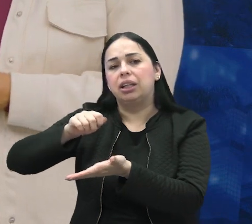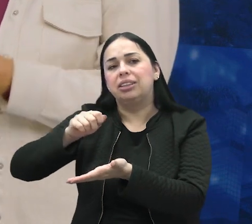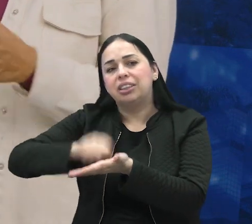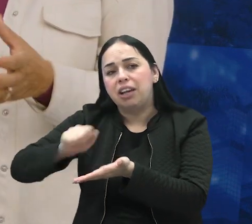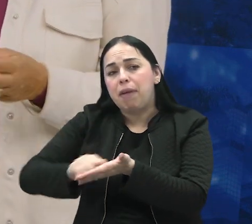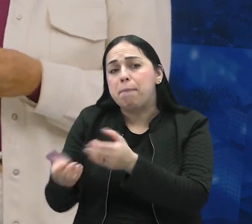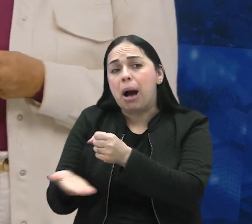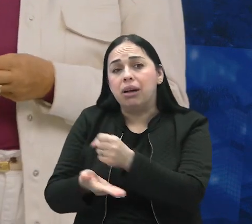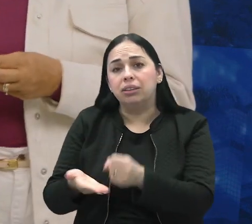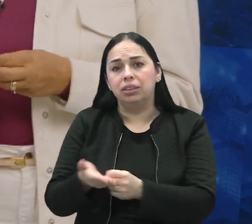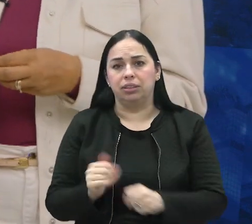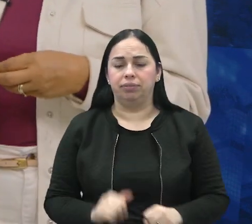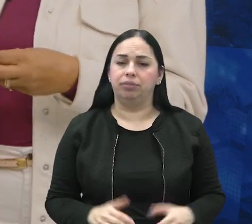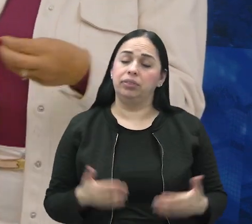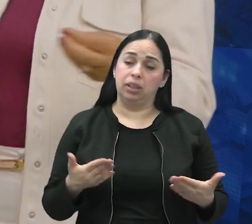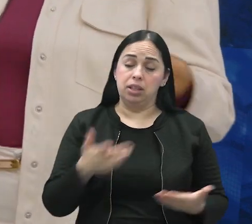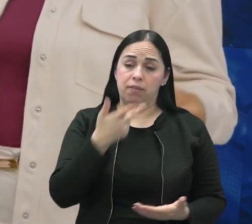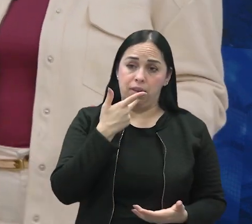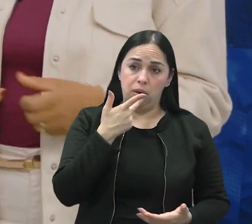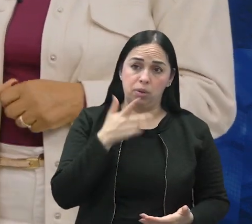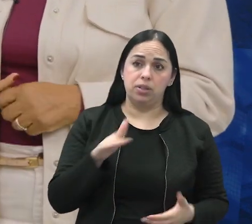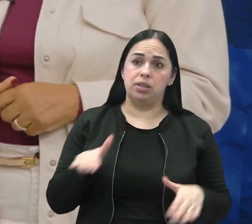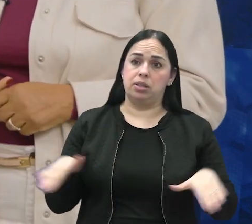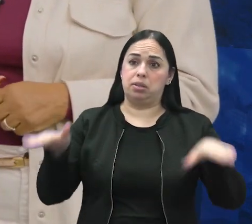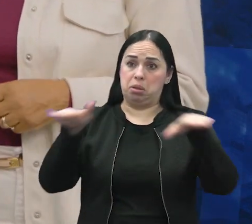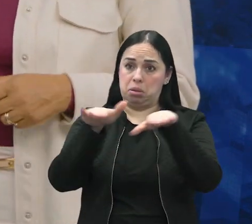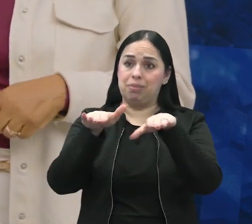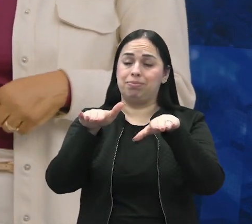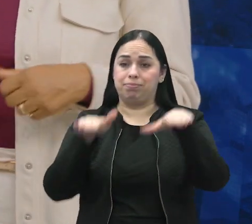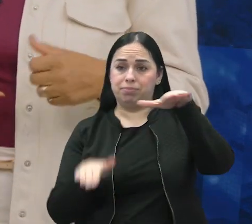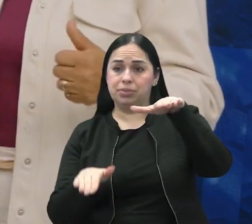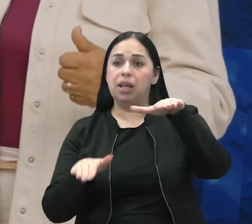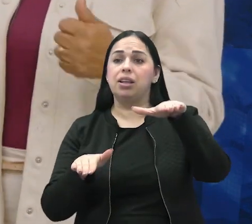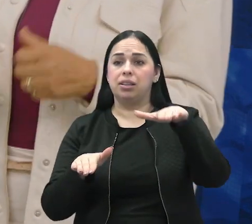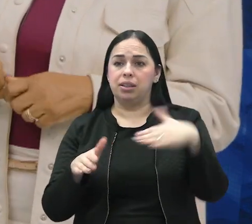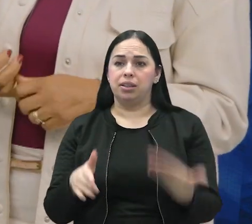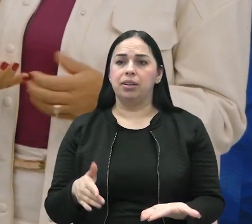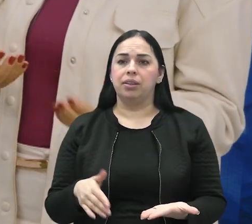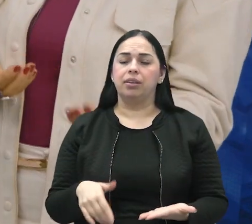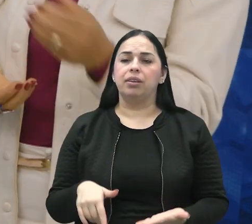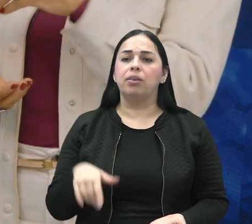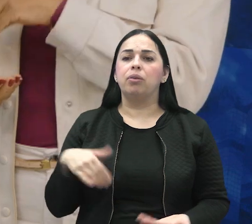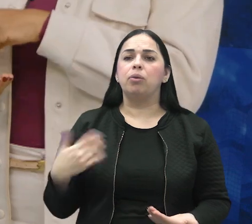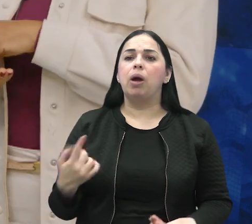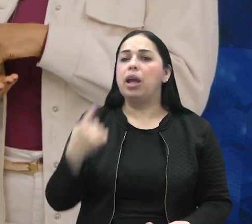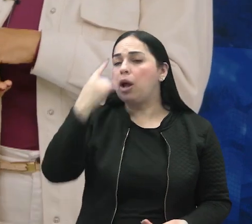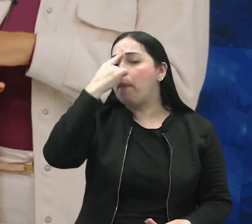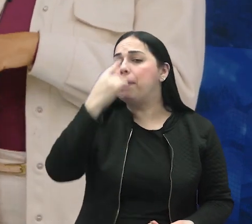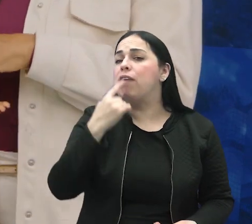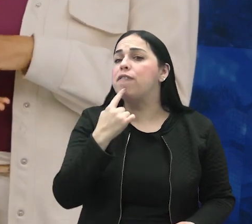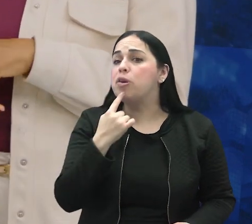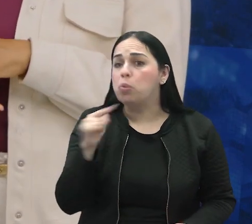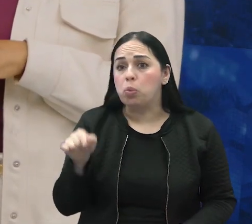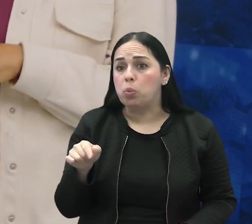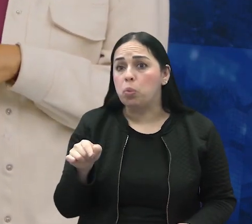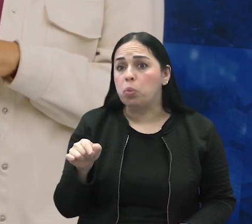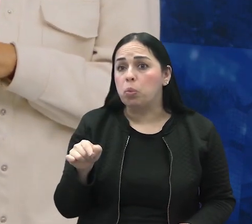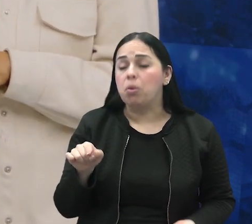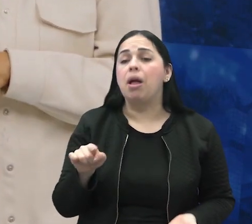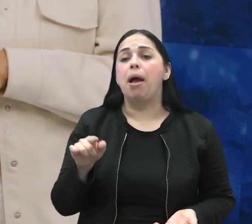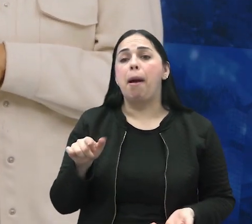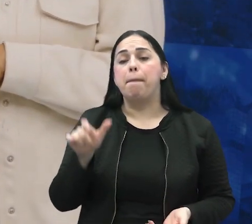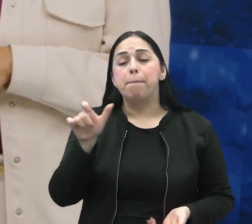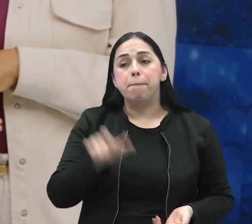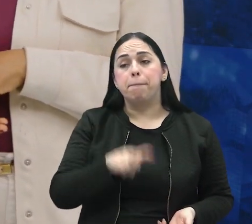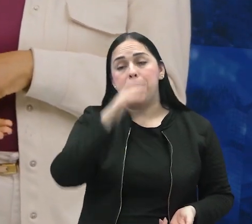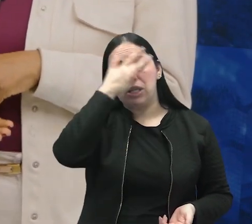quê? Como você mesmo colocou, é a questão socioeconômica. Historicamente, quem é o perfil do analfabeto? É